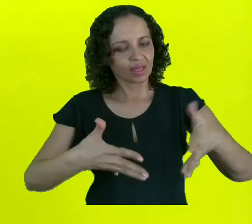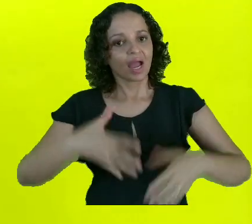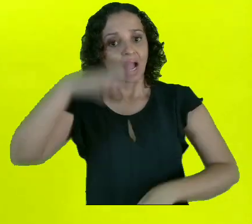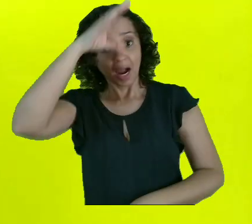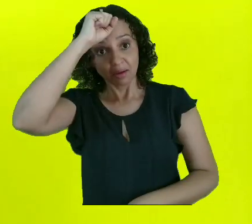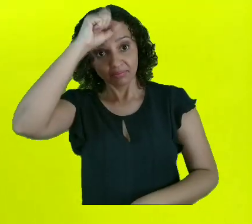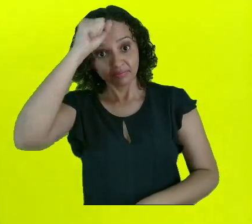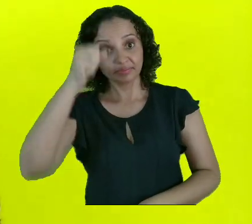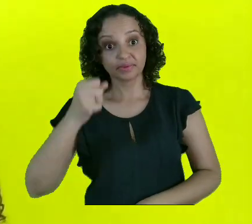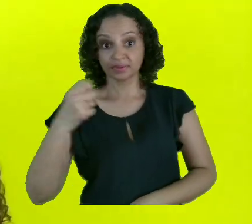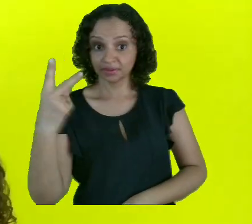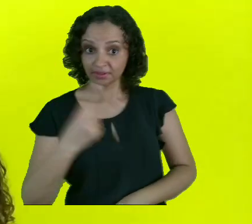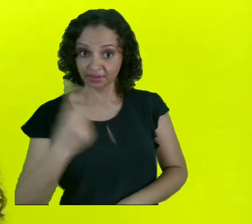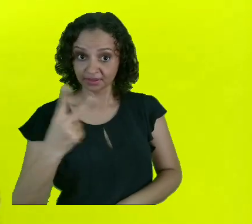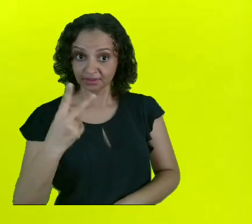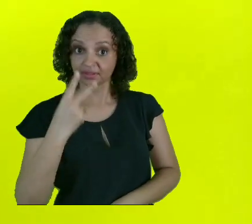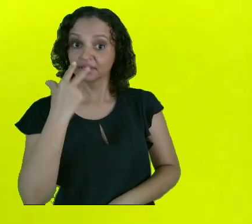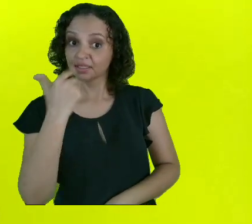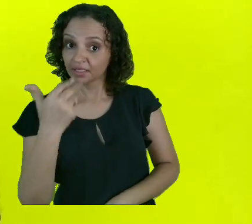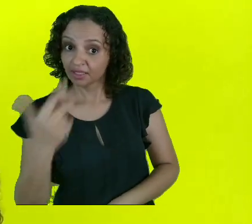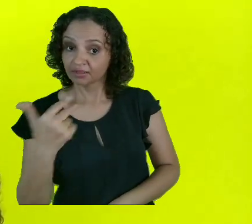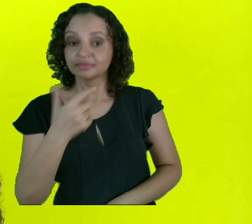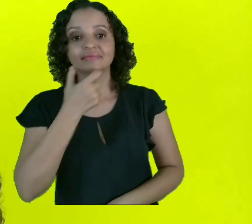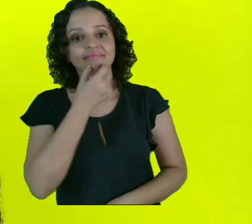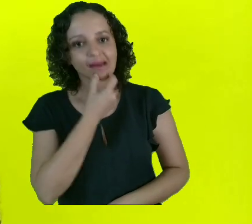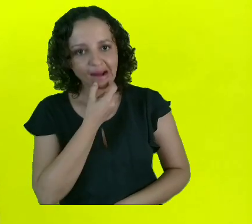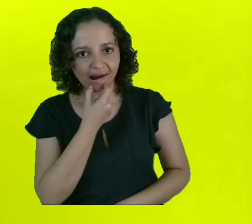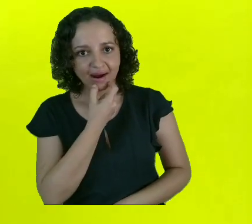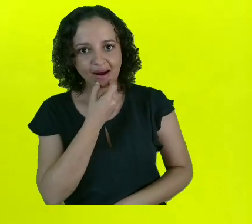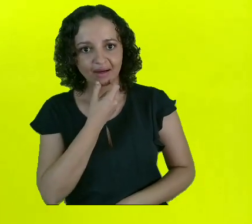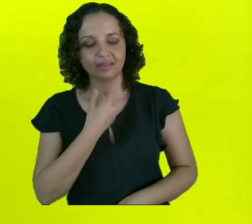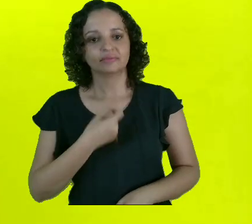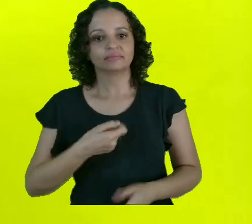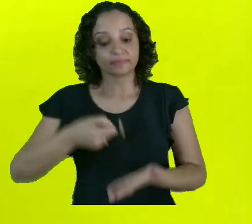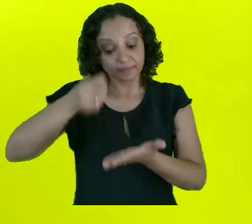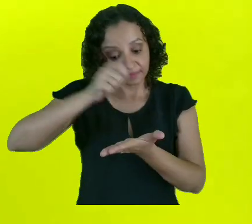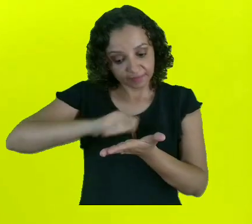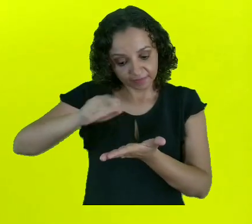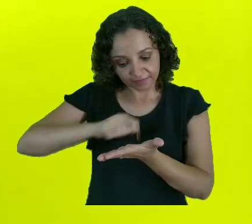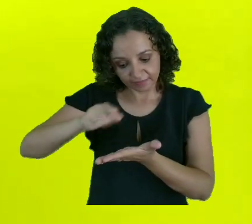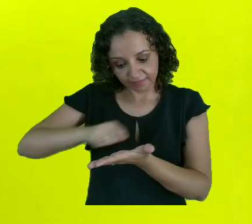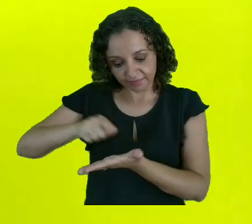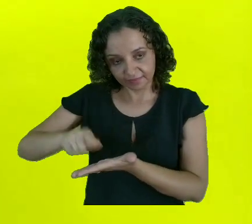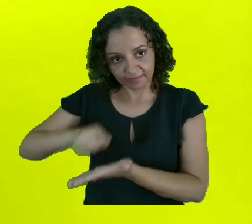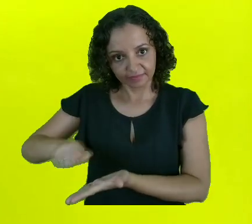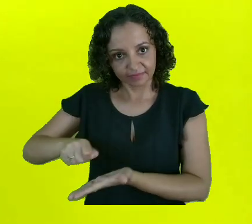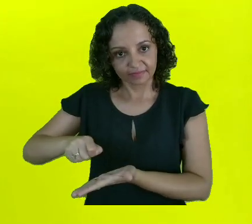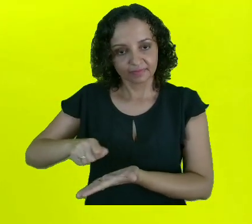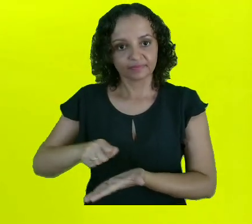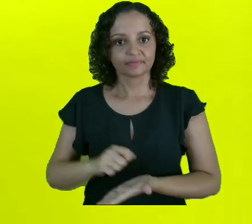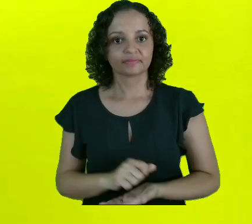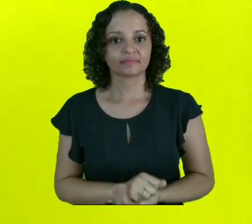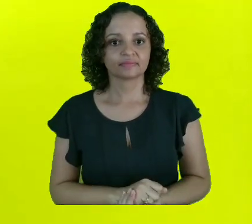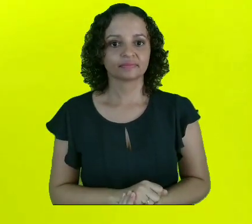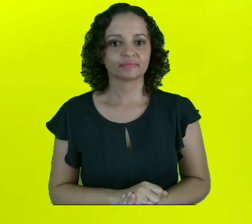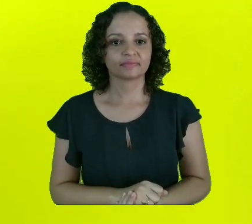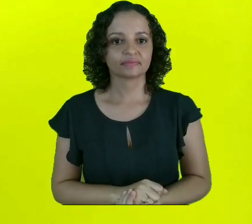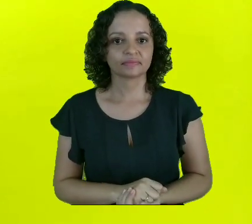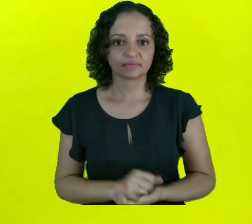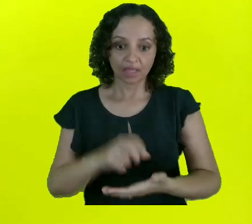e também aprender a língua inglesa na modalidade escrita.